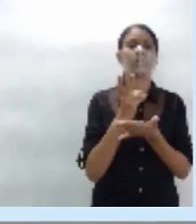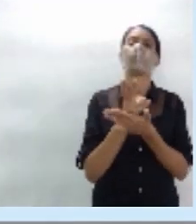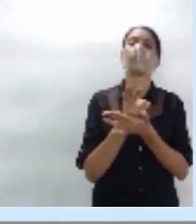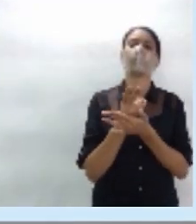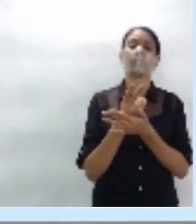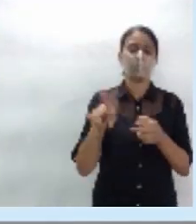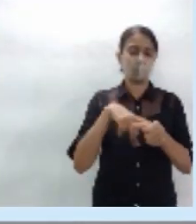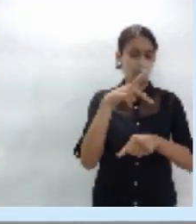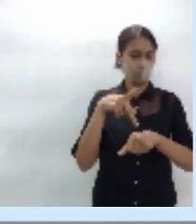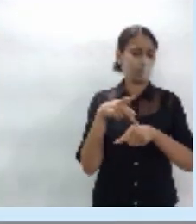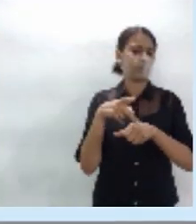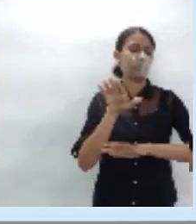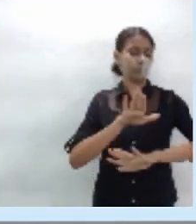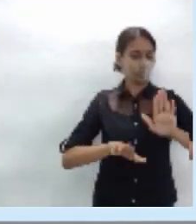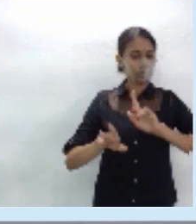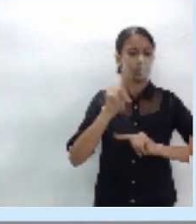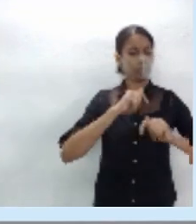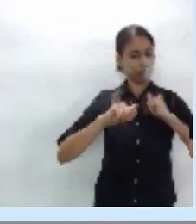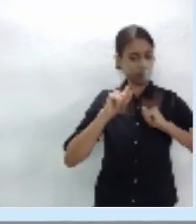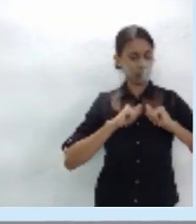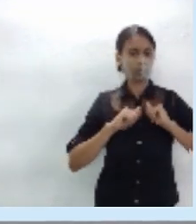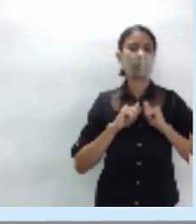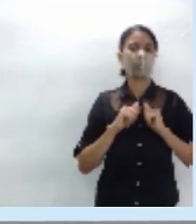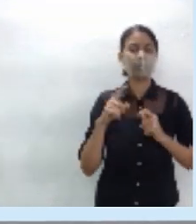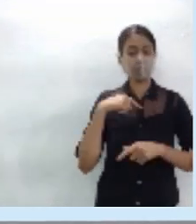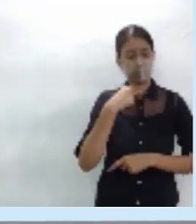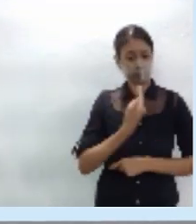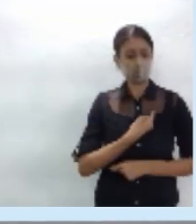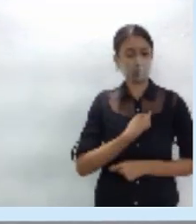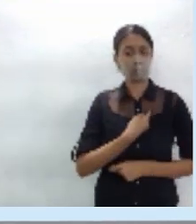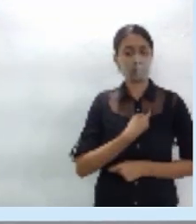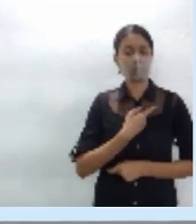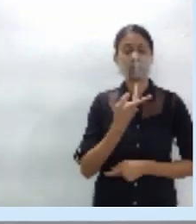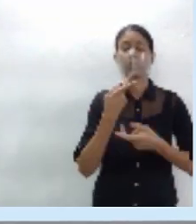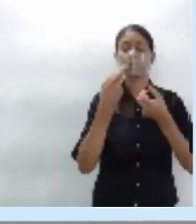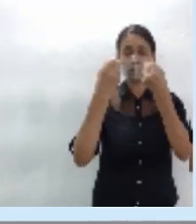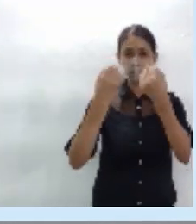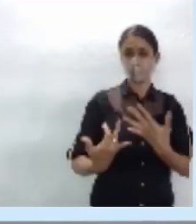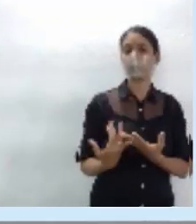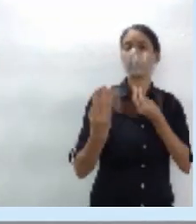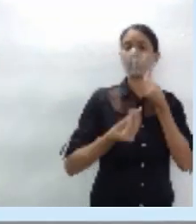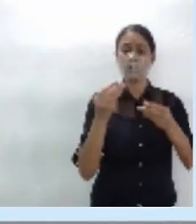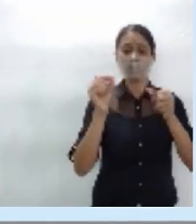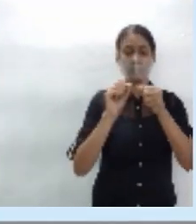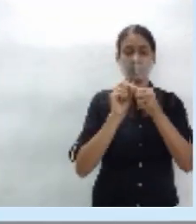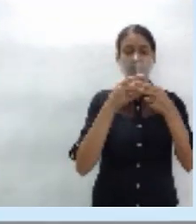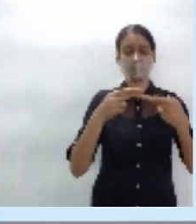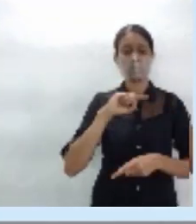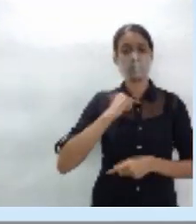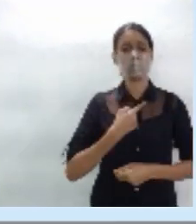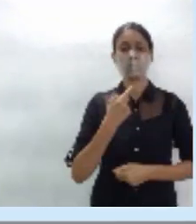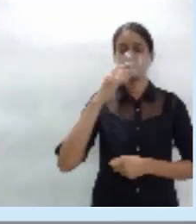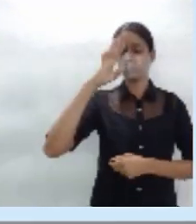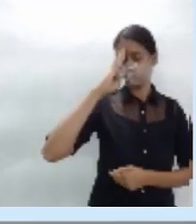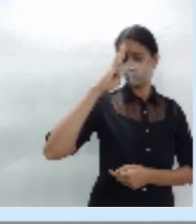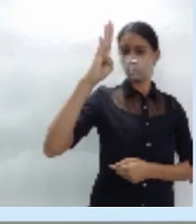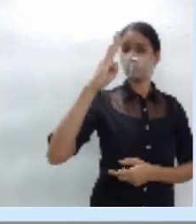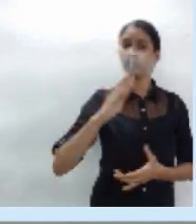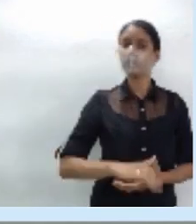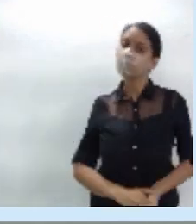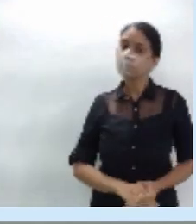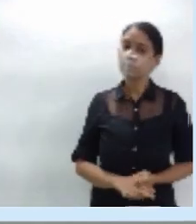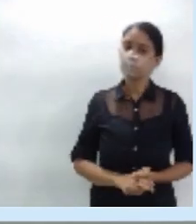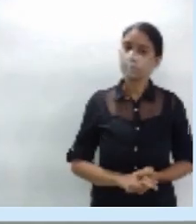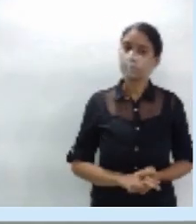o meu país, tocar minha economia. É eu que vou dizer como é que eu faço no meu país, porque eu tenho um povo soberano, tá certo? Então foi